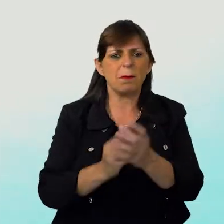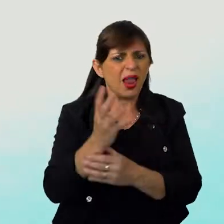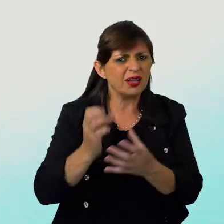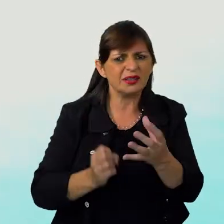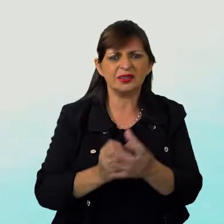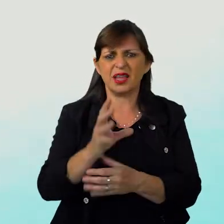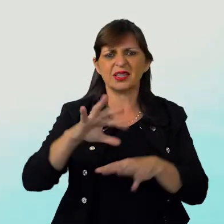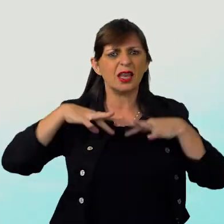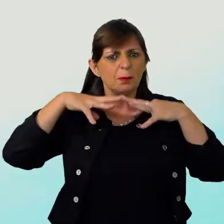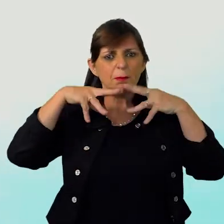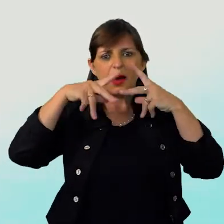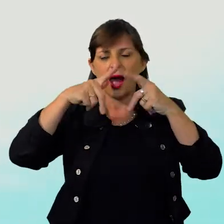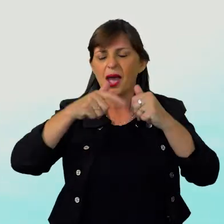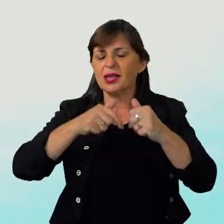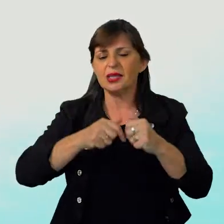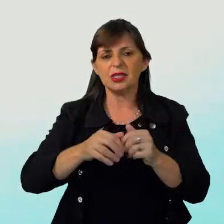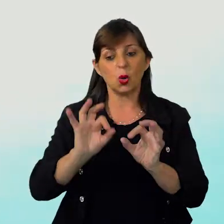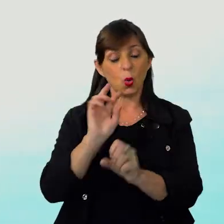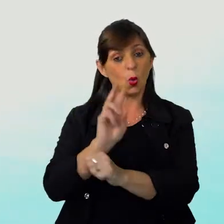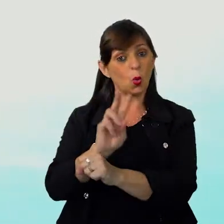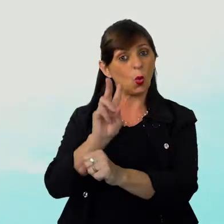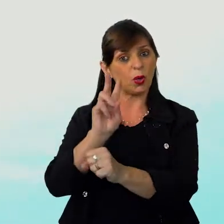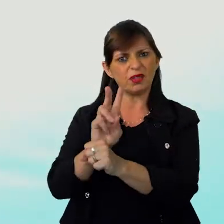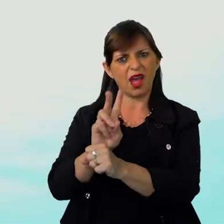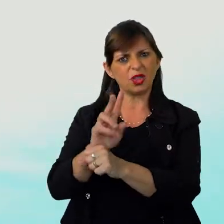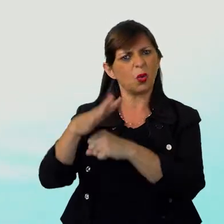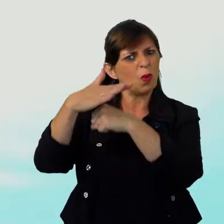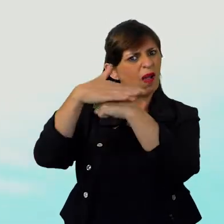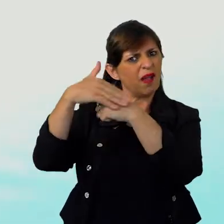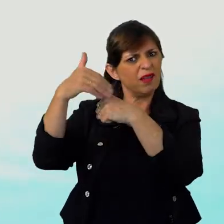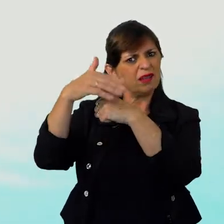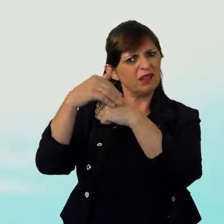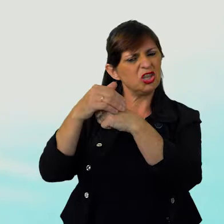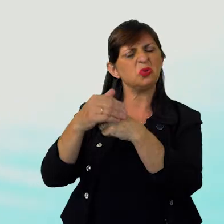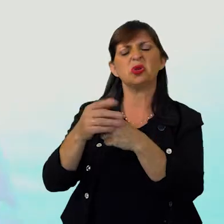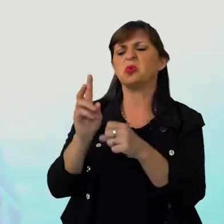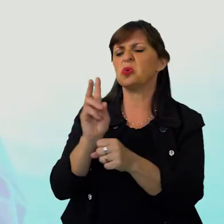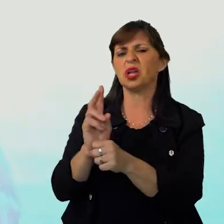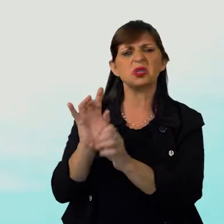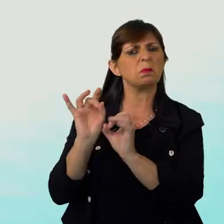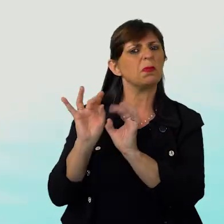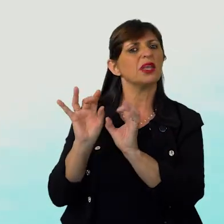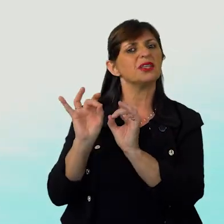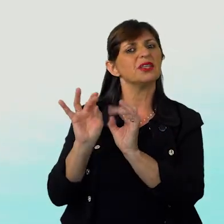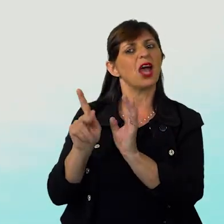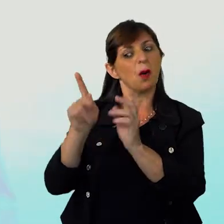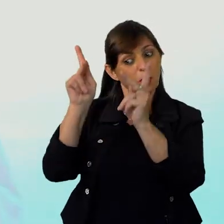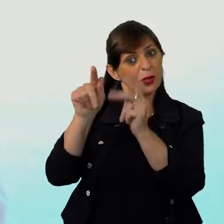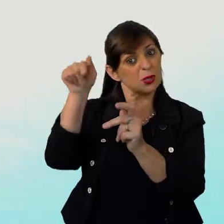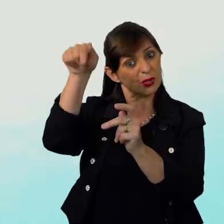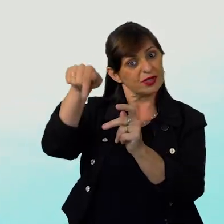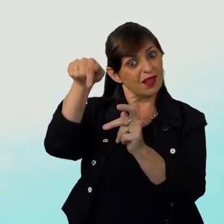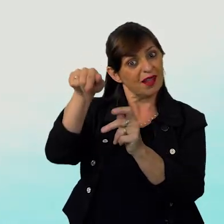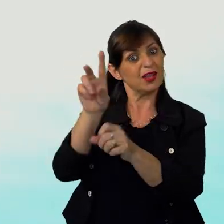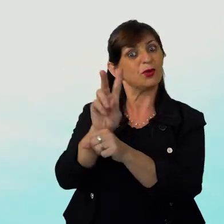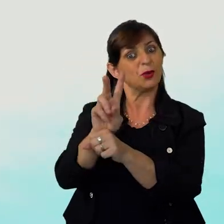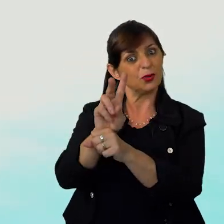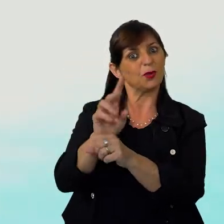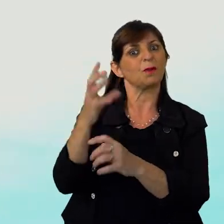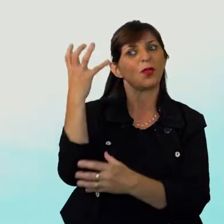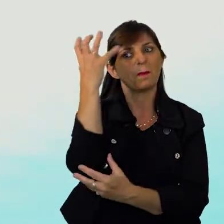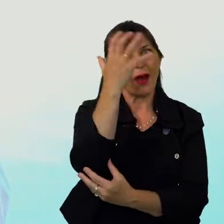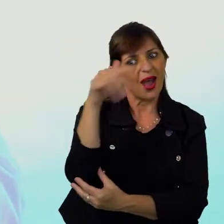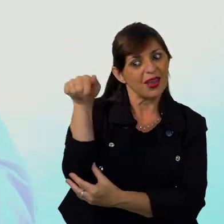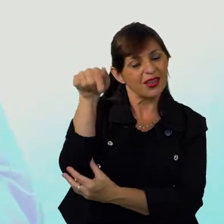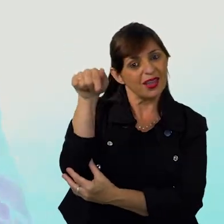preservada com muito carinho com muita dedicação dos guardas a parte das pessoas que lá trabalham pode deixar registrado